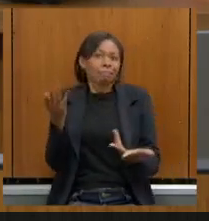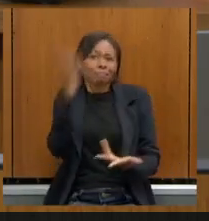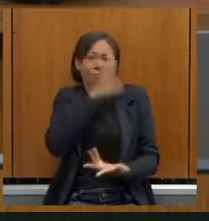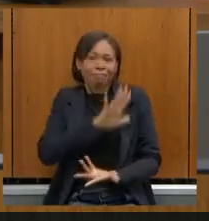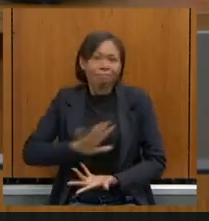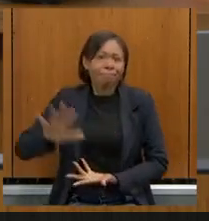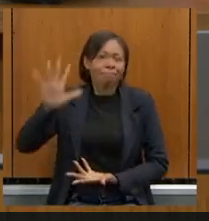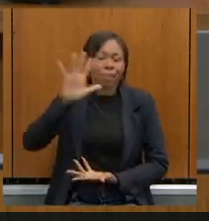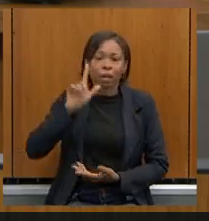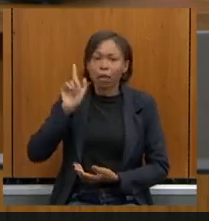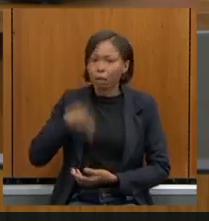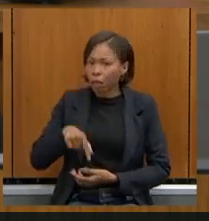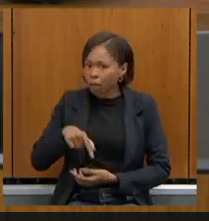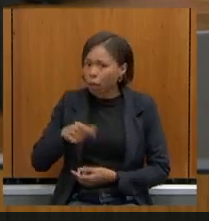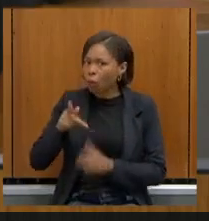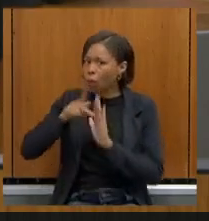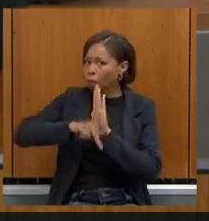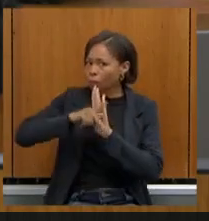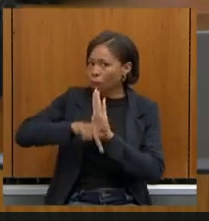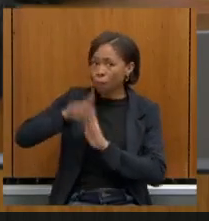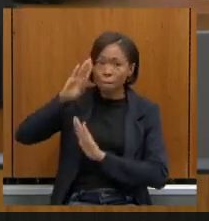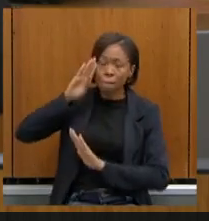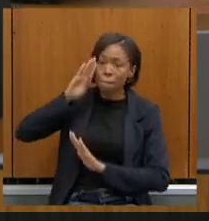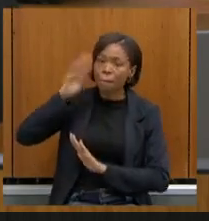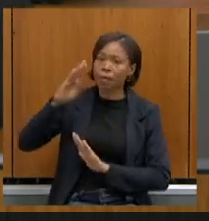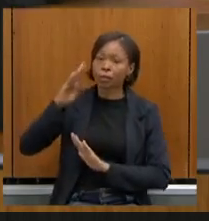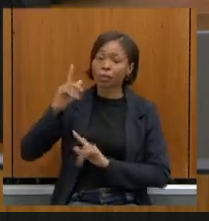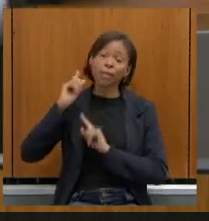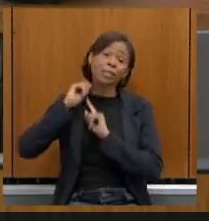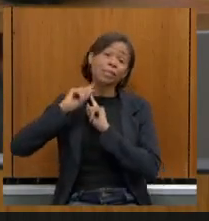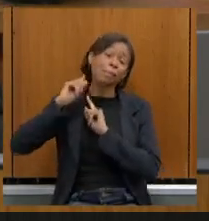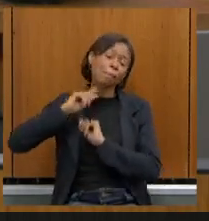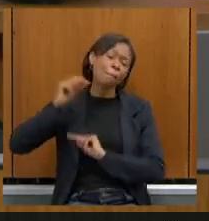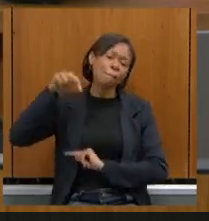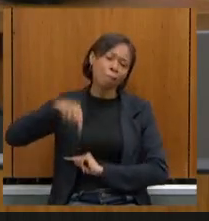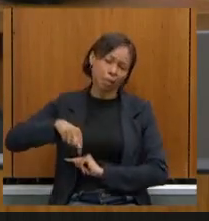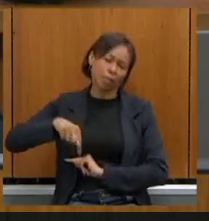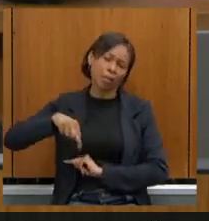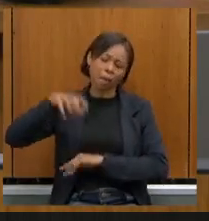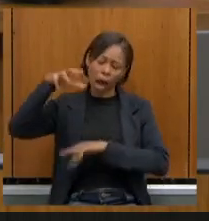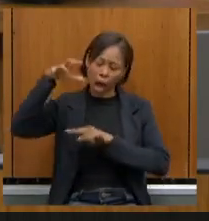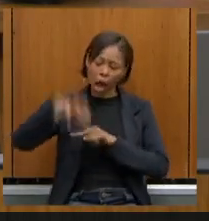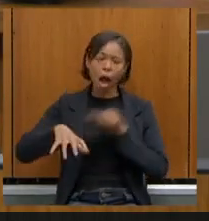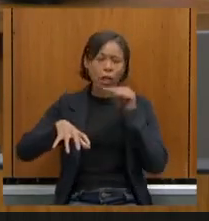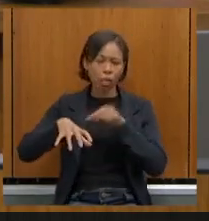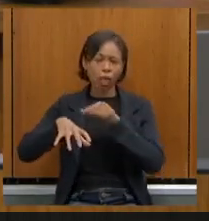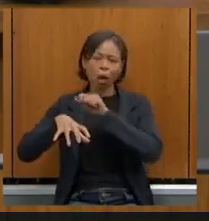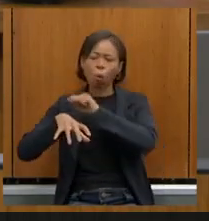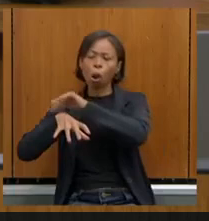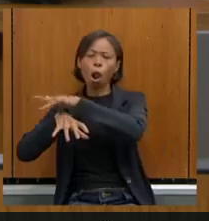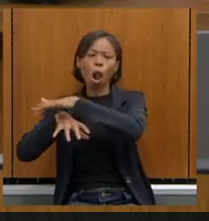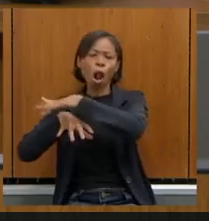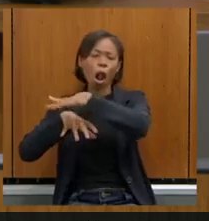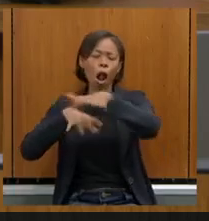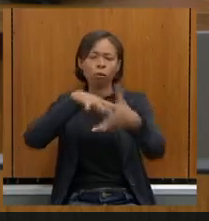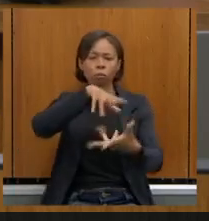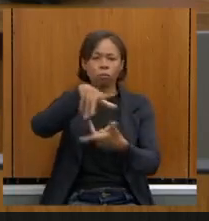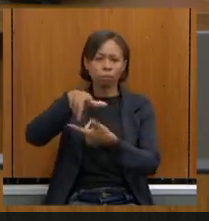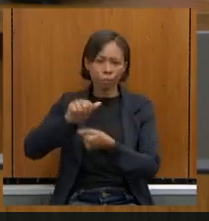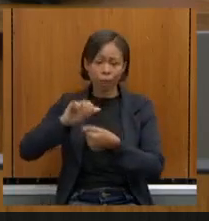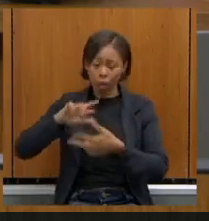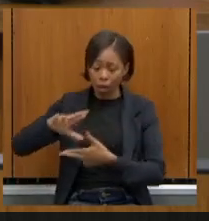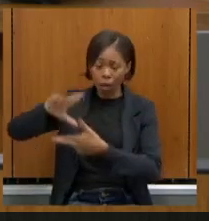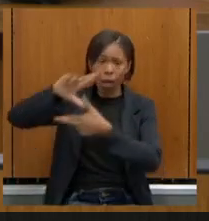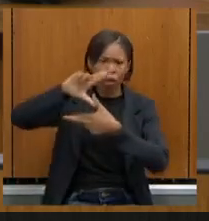principal projeto do Minas para o mundo, porque não é, na América Latina, é o único lugar que tem uma avenida,